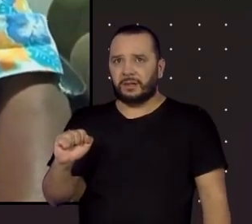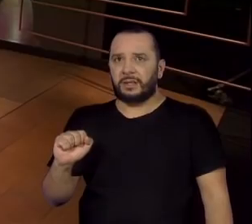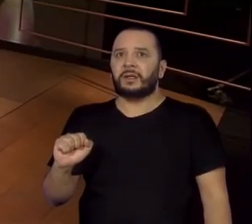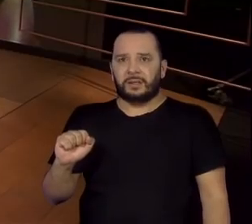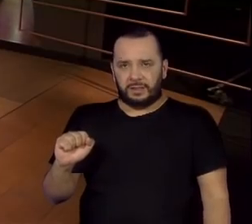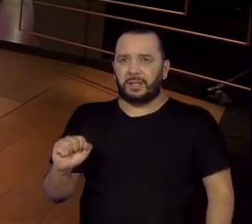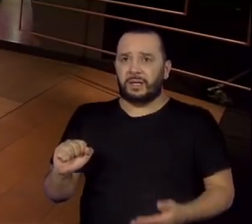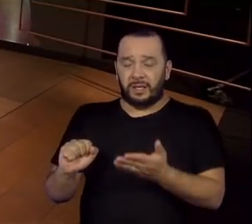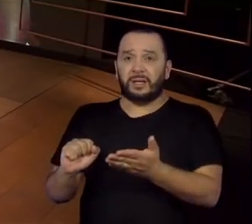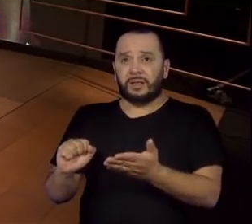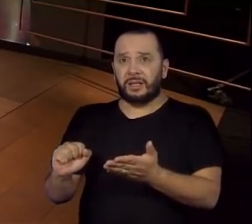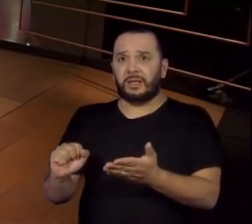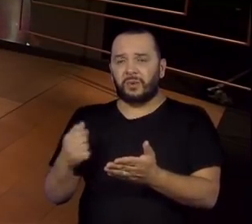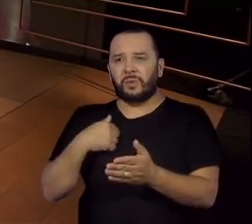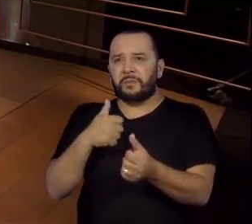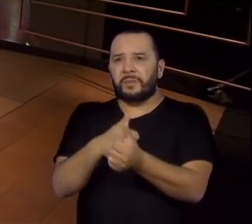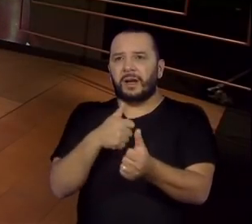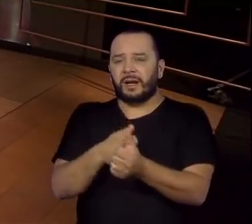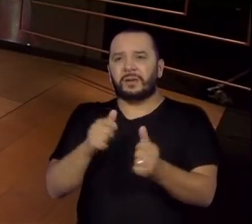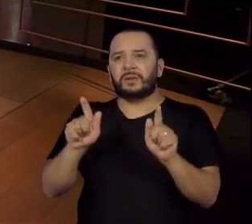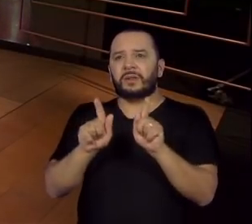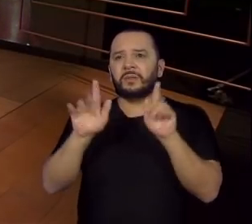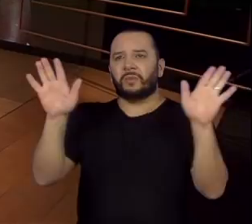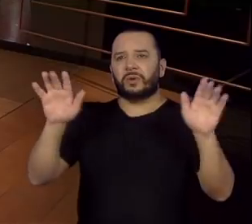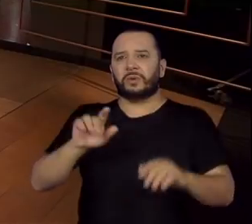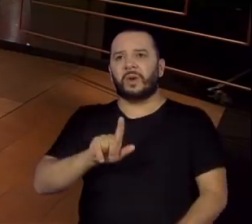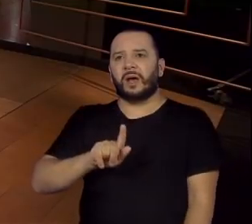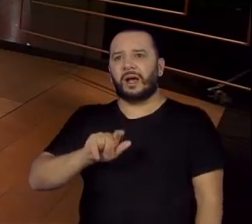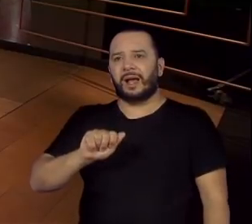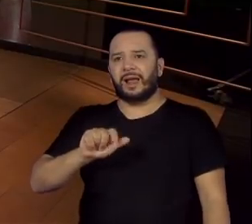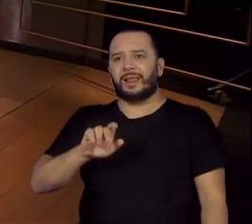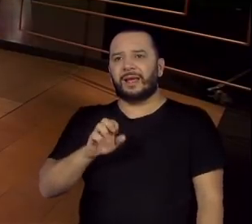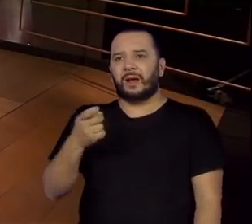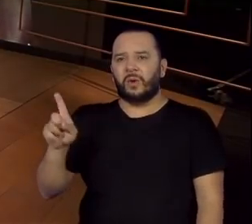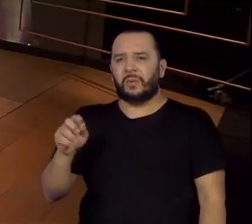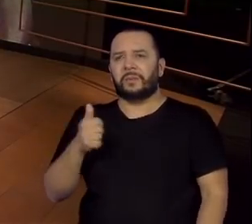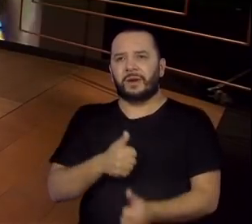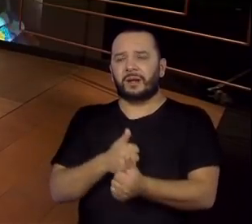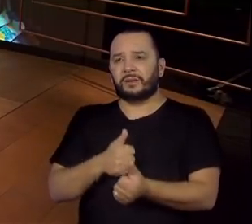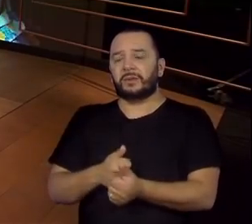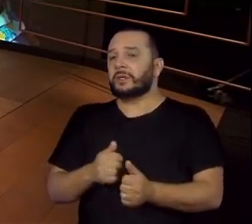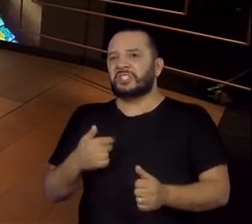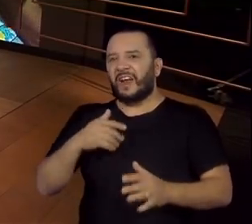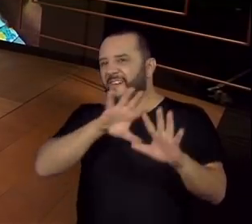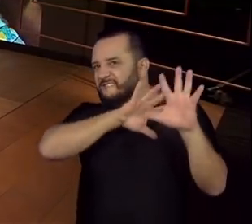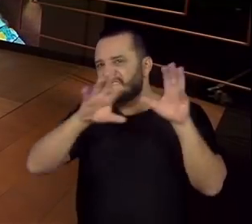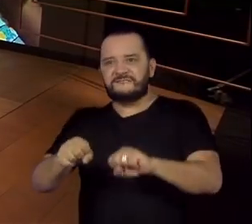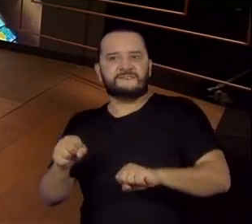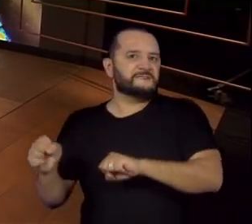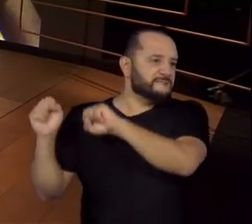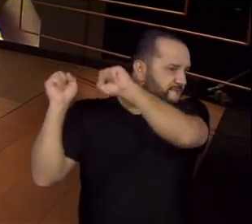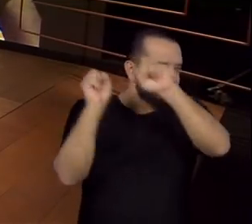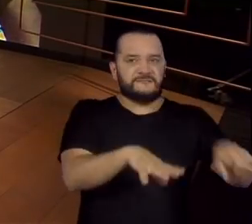me levaram para o Galeão. Do Galeão, me botaram num avião. Eu fui direto para o